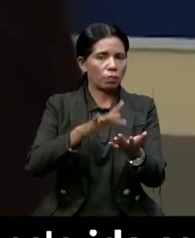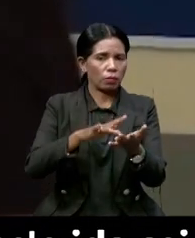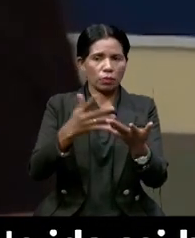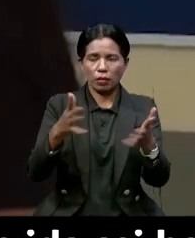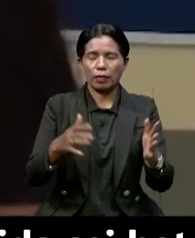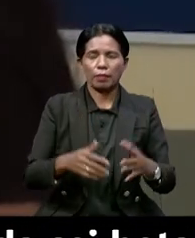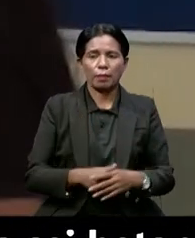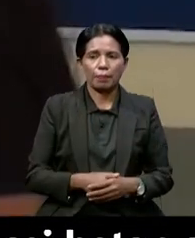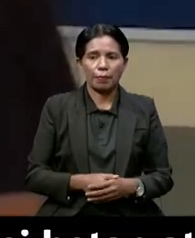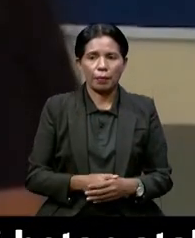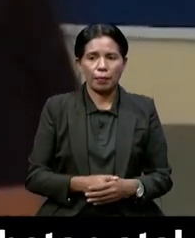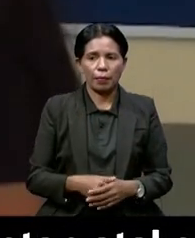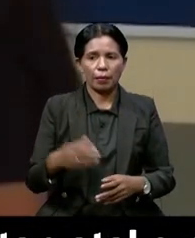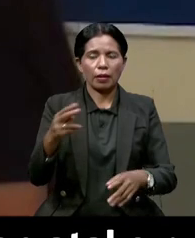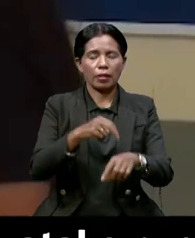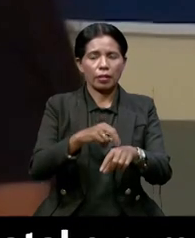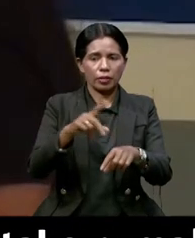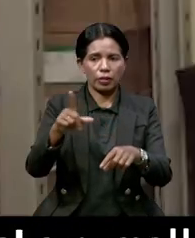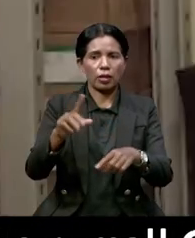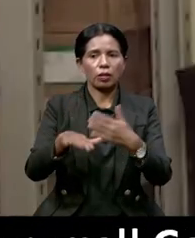nível nacional, que era a Moruc